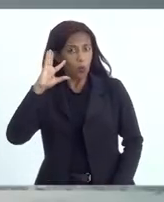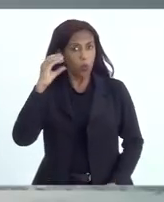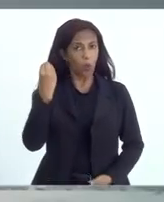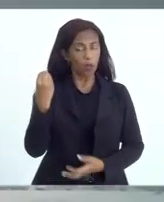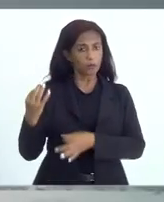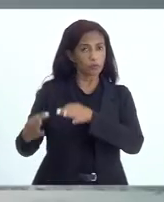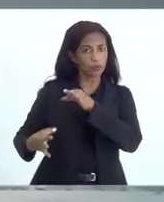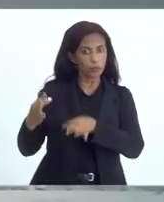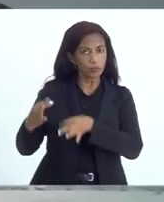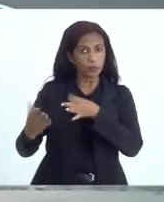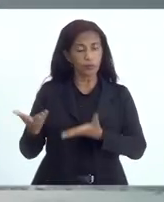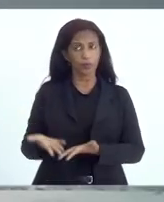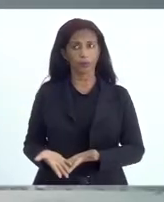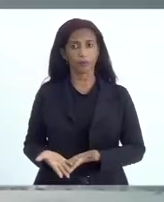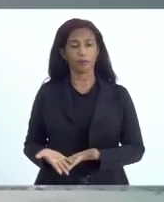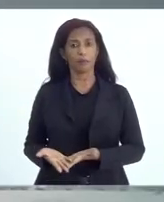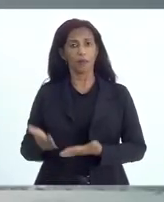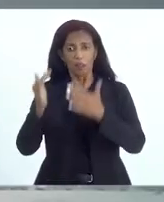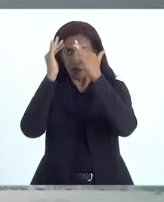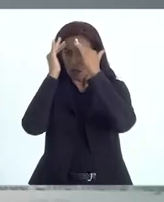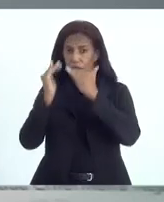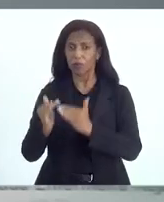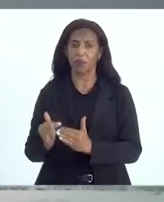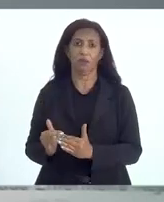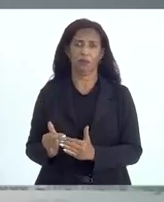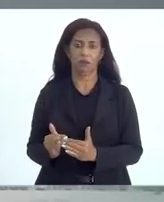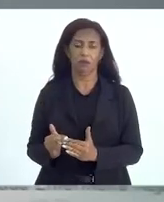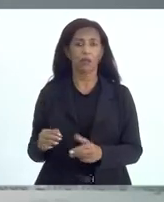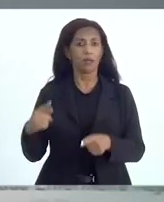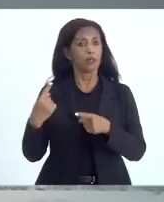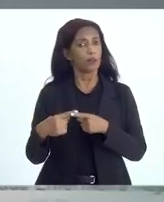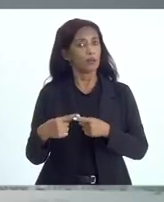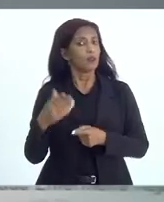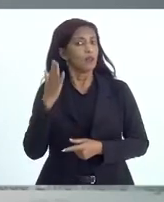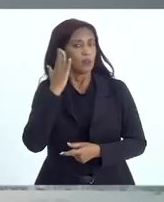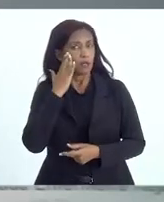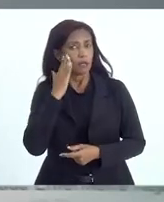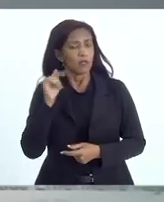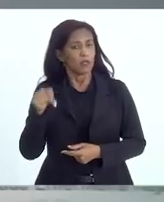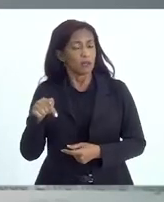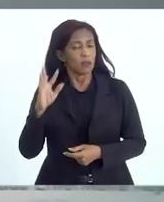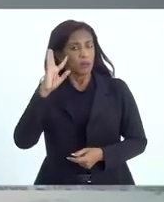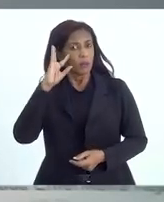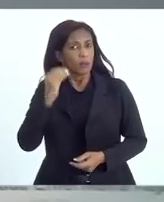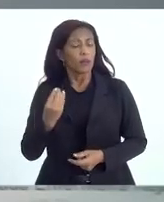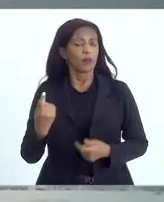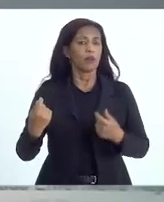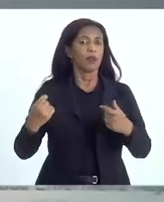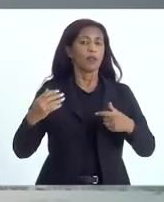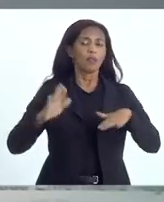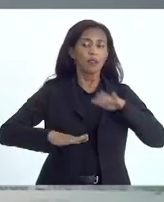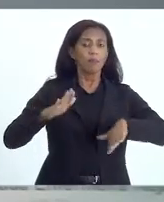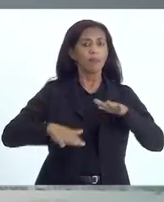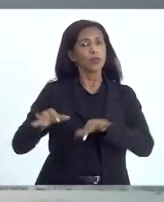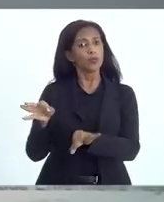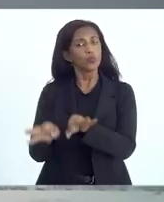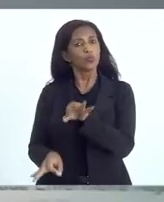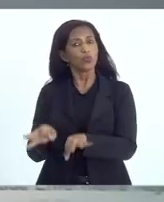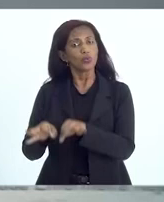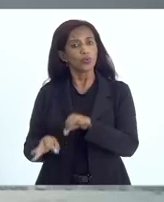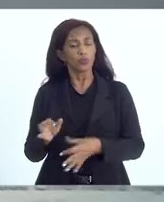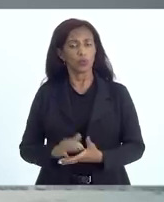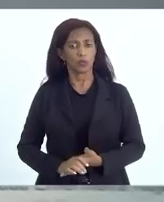judicial que ela seja respeitada porque a gente sabe que decisões Depende de Juízes